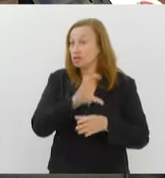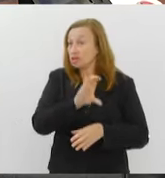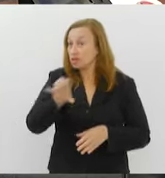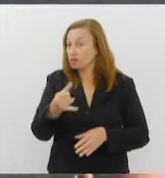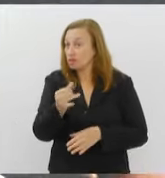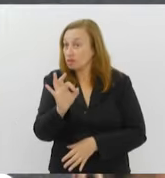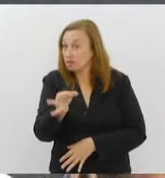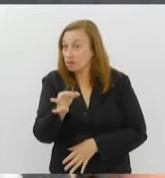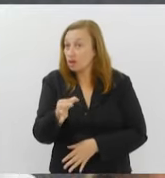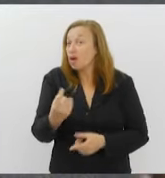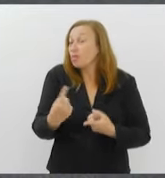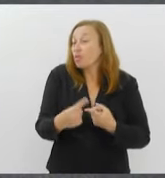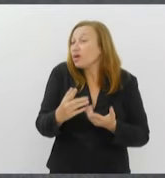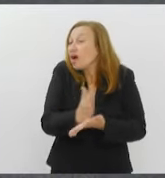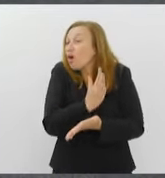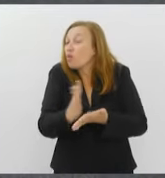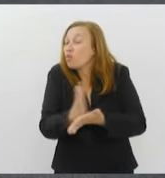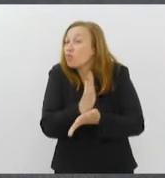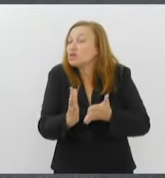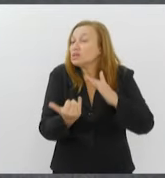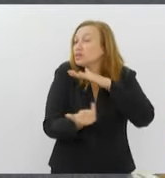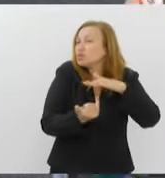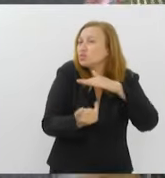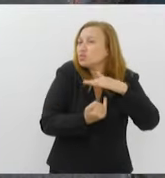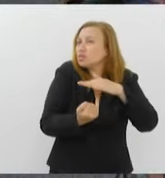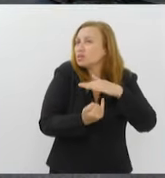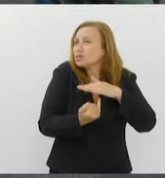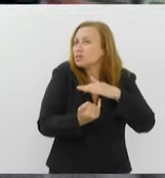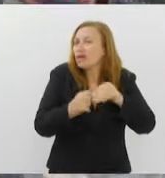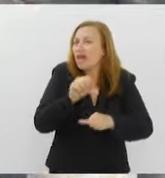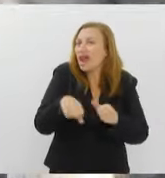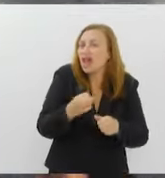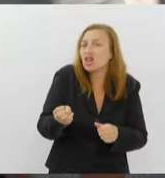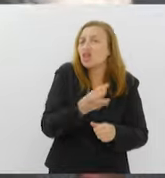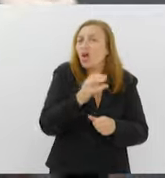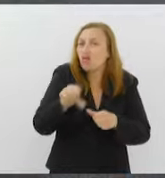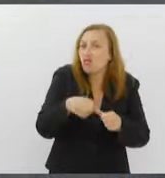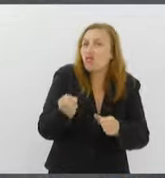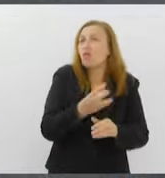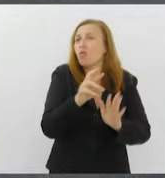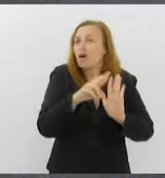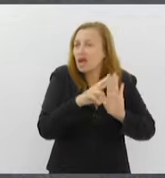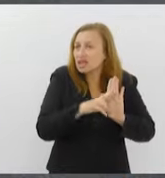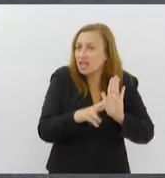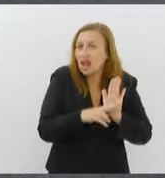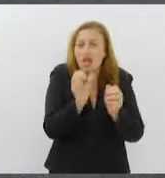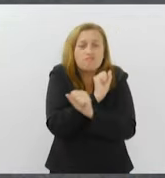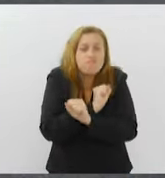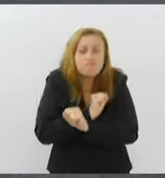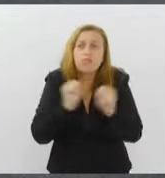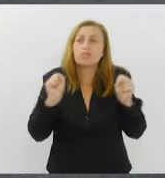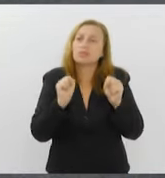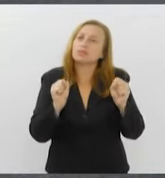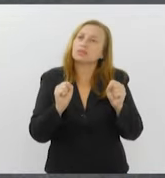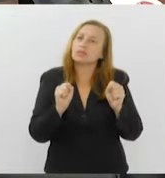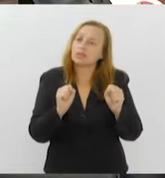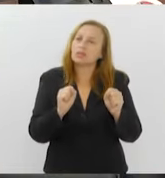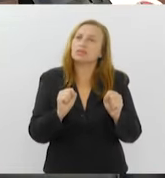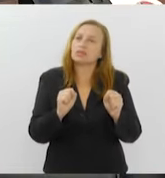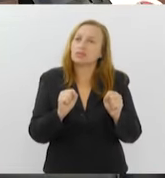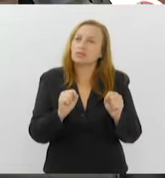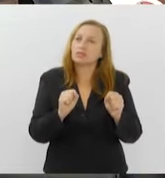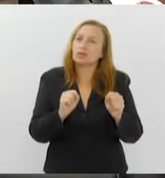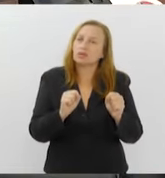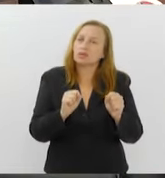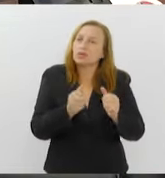isso, até porque algumas dessas instituições, elas renovam os quadros, e até é impossível a recondução